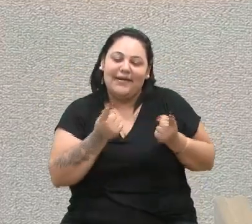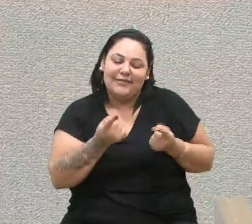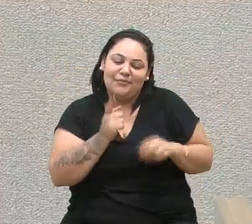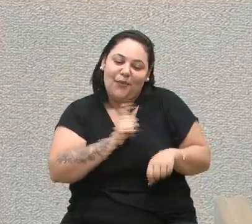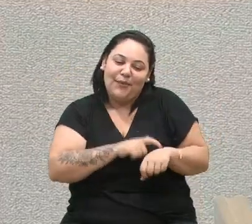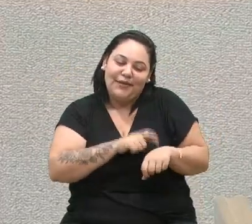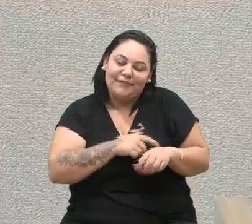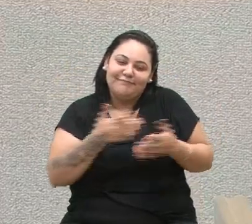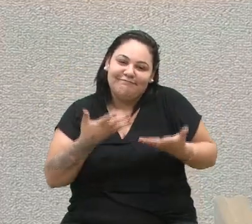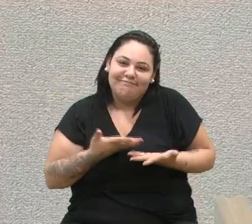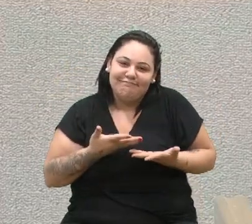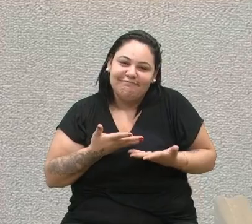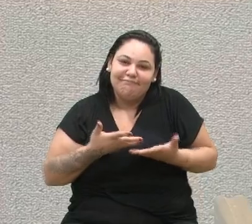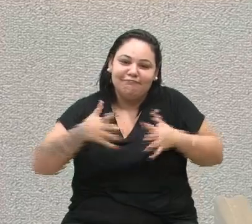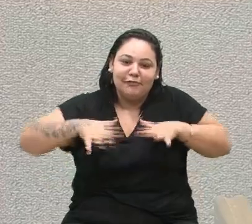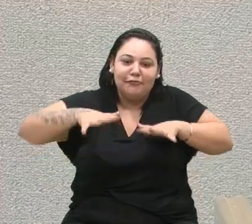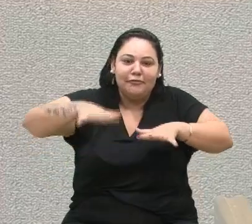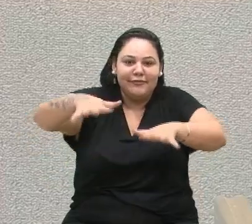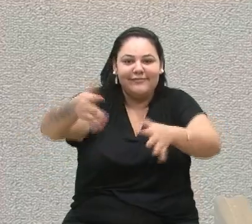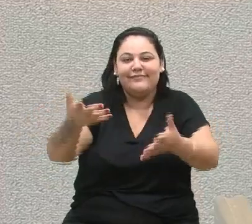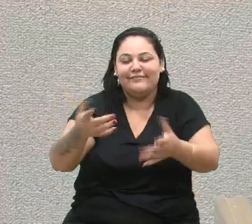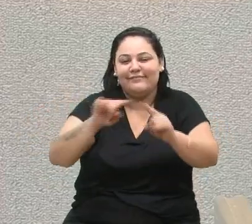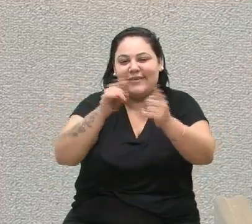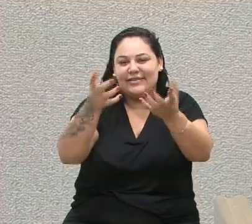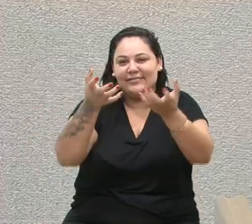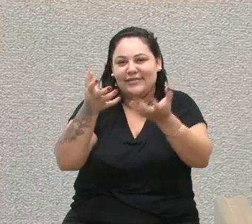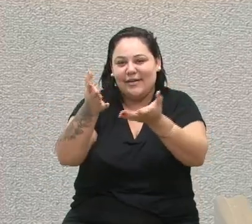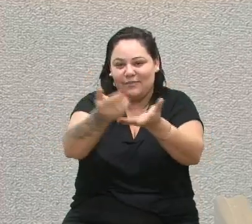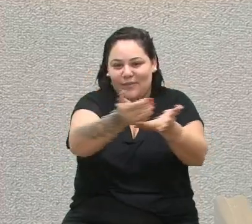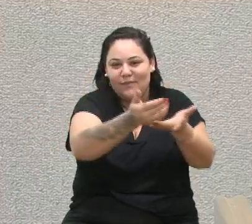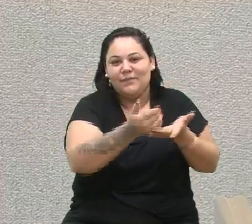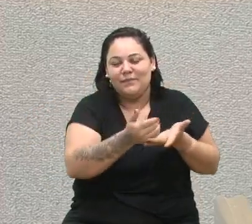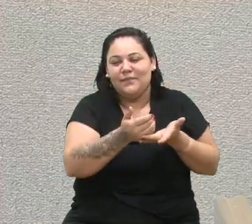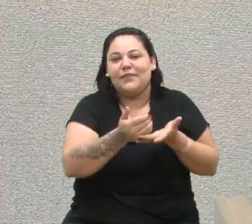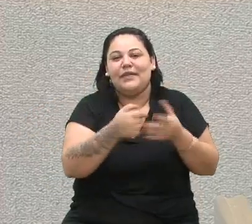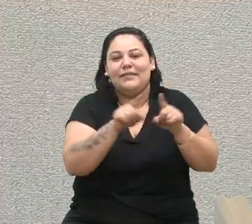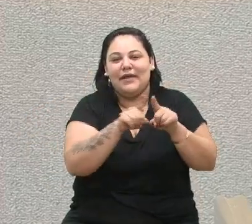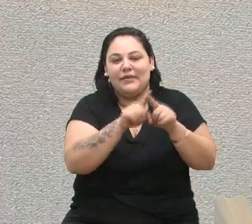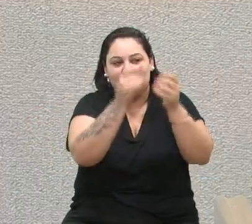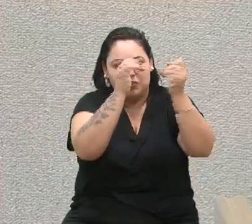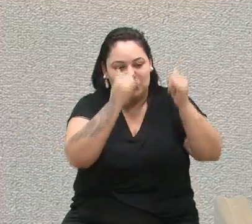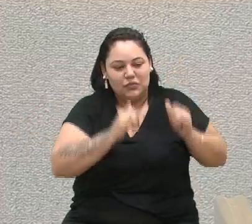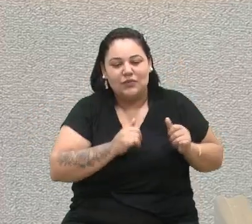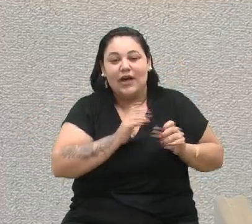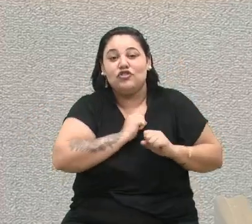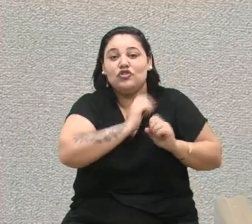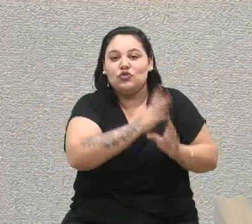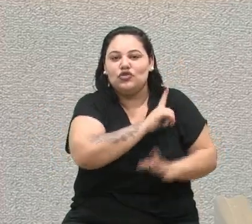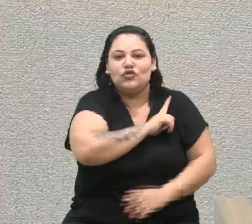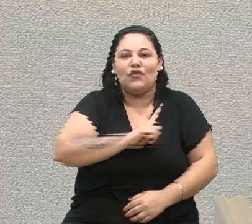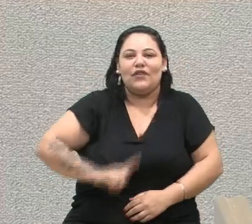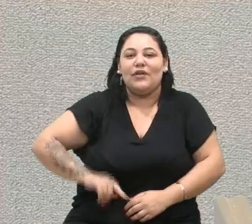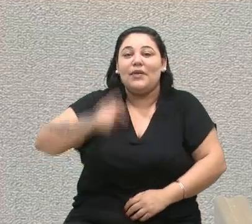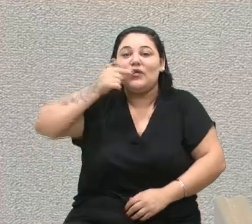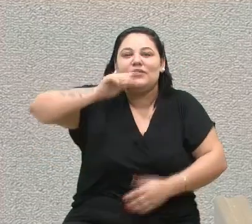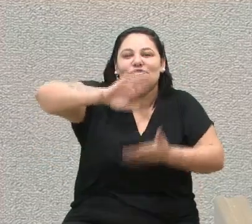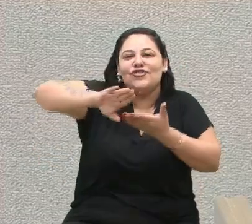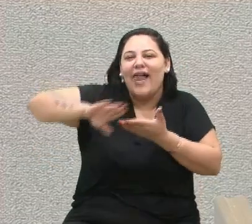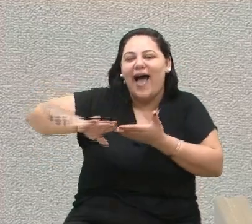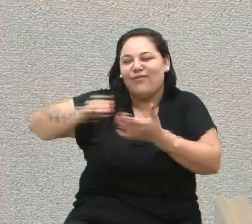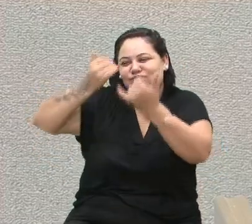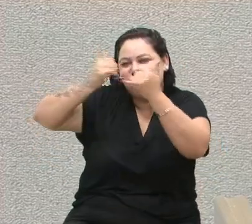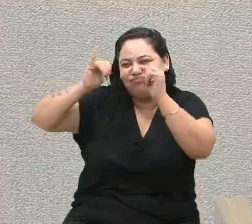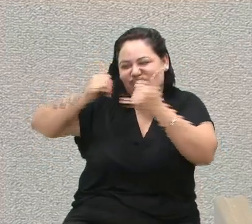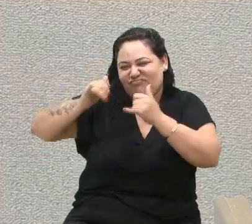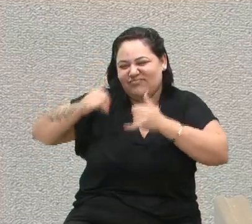esse. Mas parabenizá-lo pela sua luta e também a ação do governo para retirar realmente